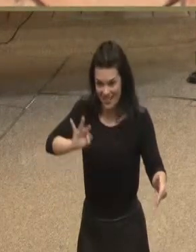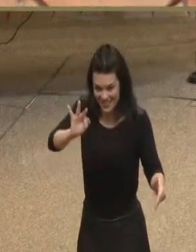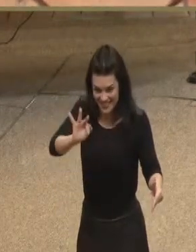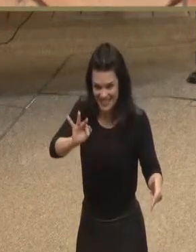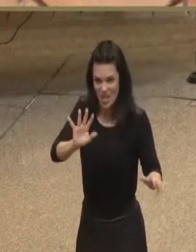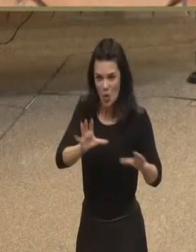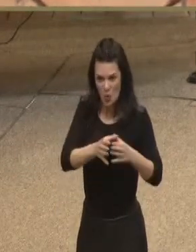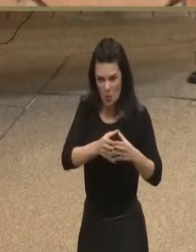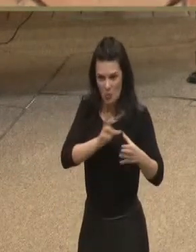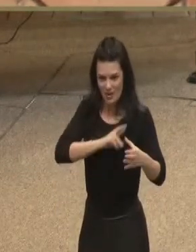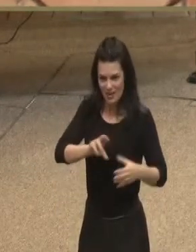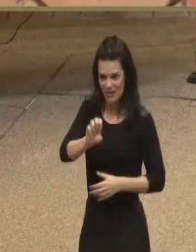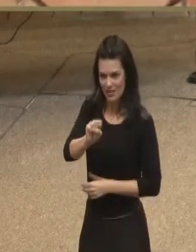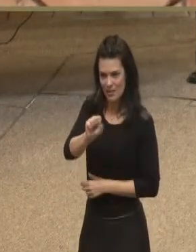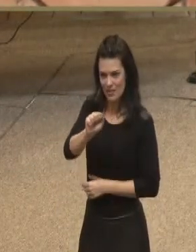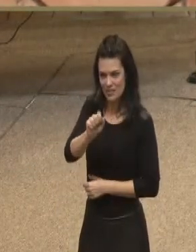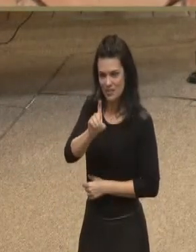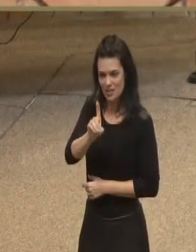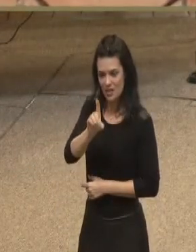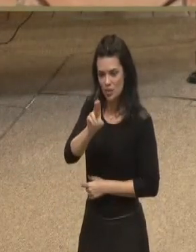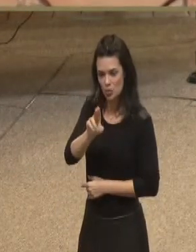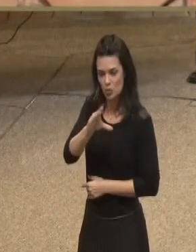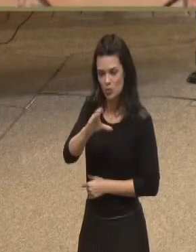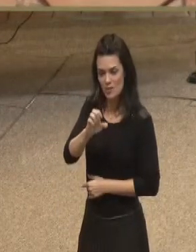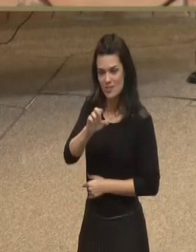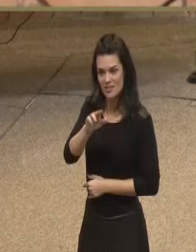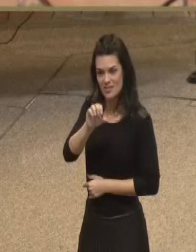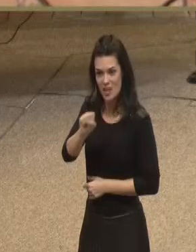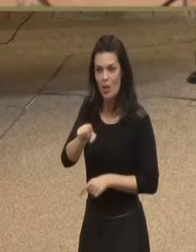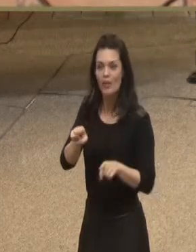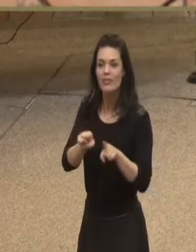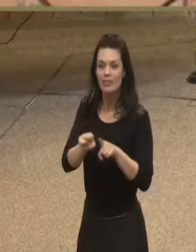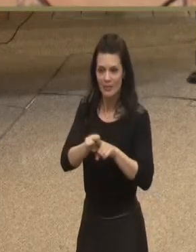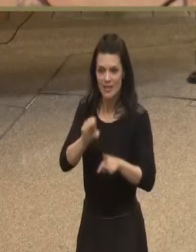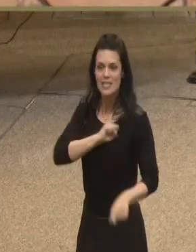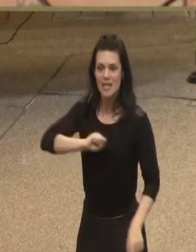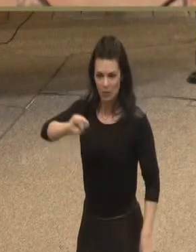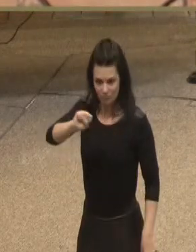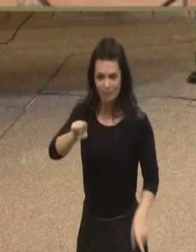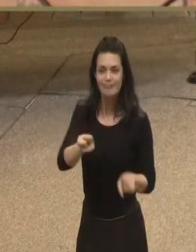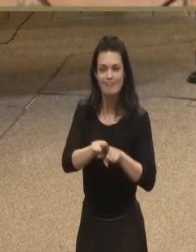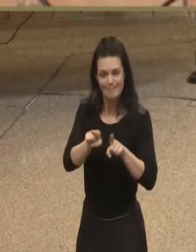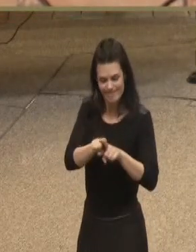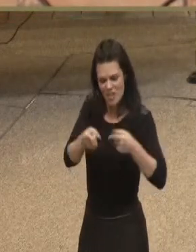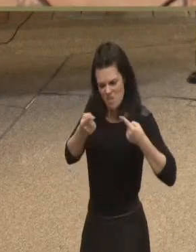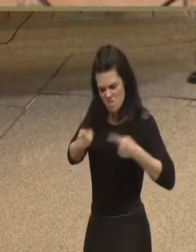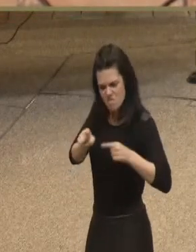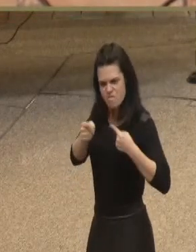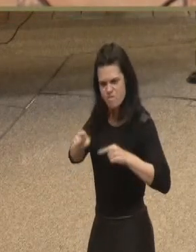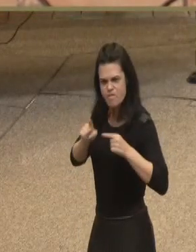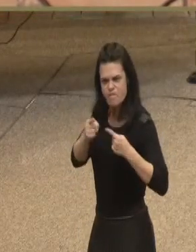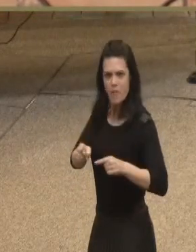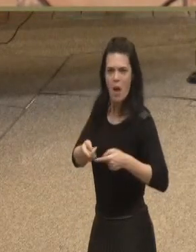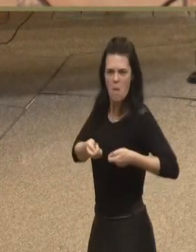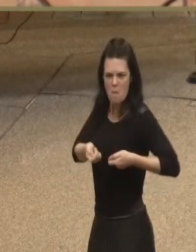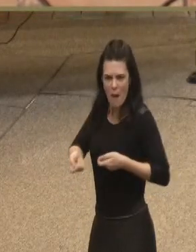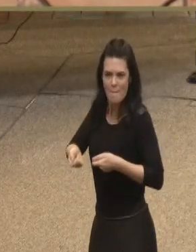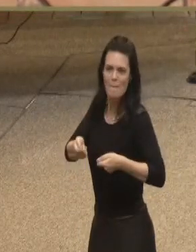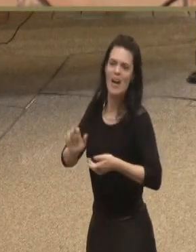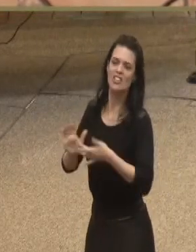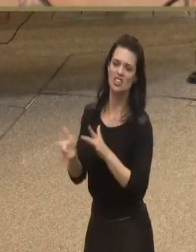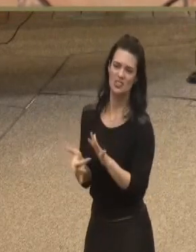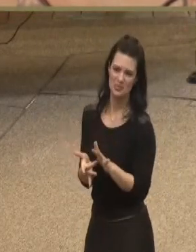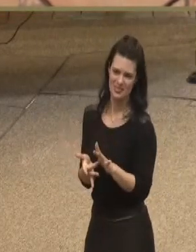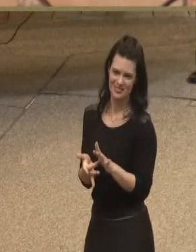também tentaram naquele momento. Eles pedem um sinal do céu, uma comprovação de que Jesus realmente tinha autoridade